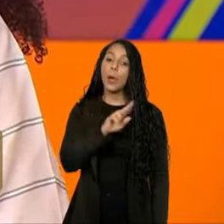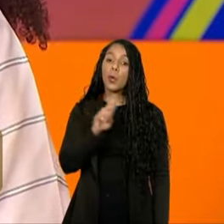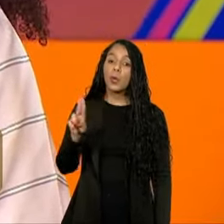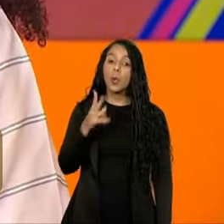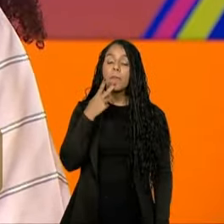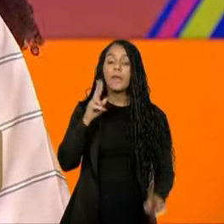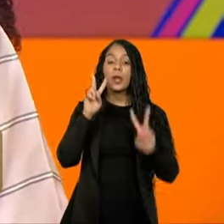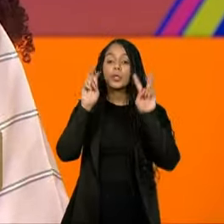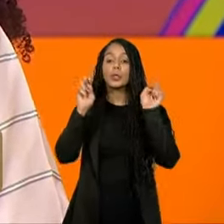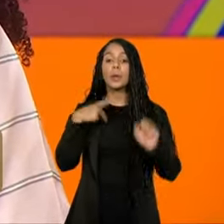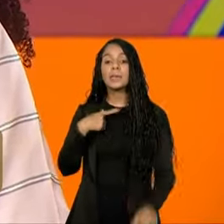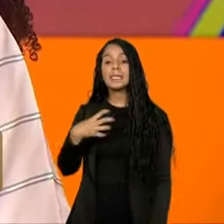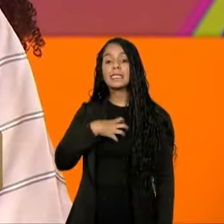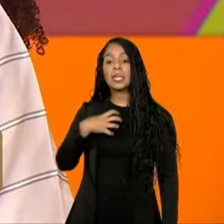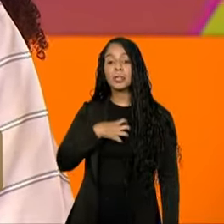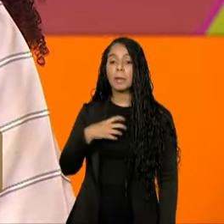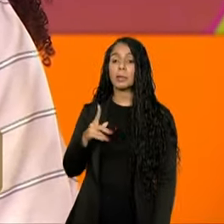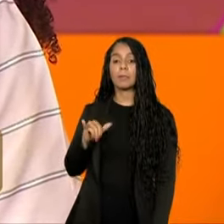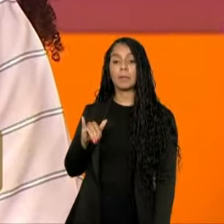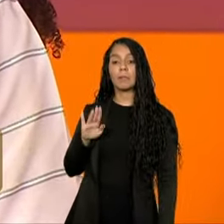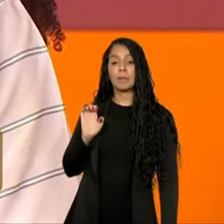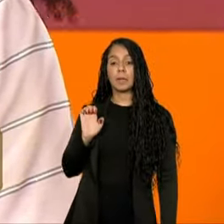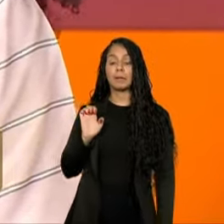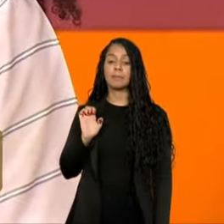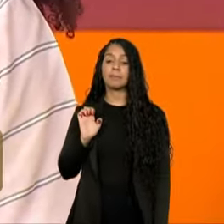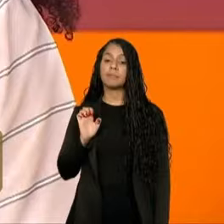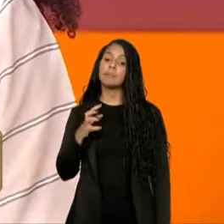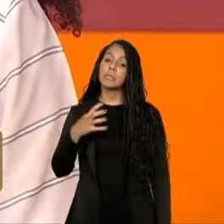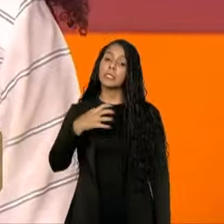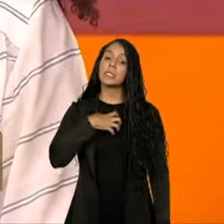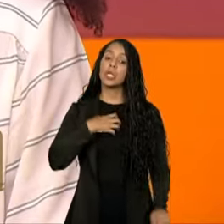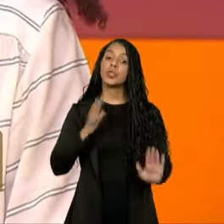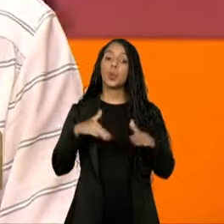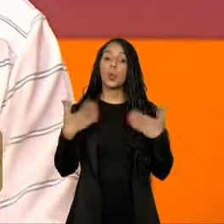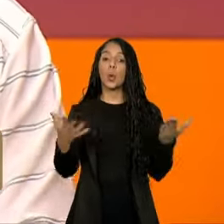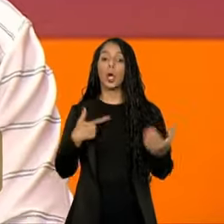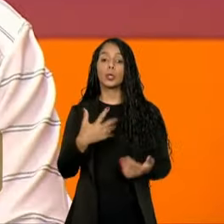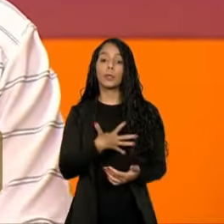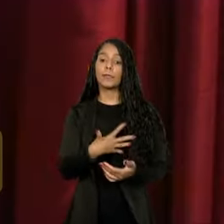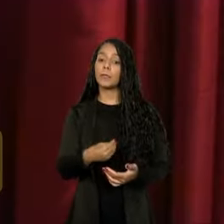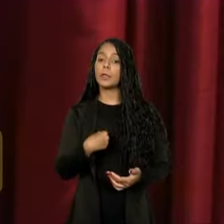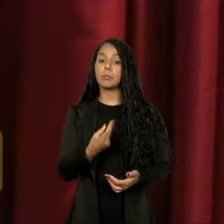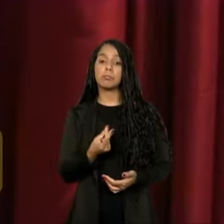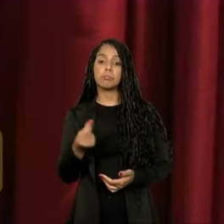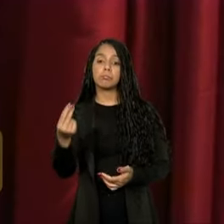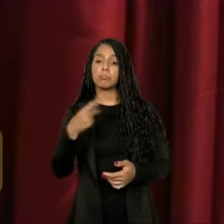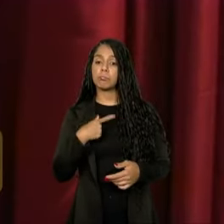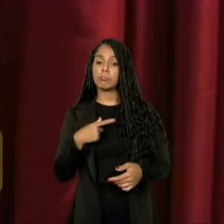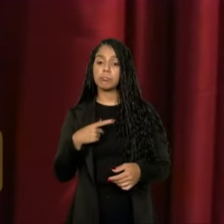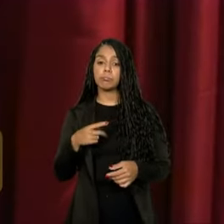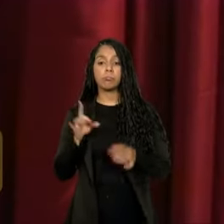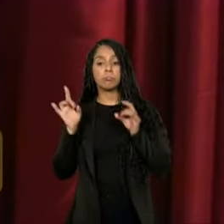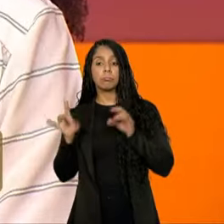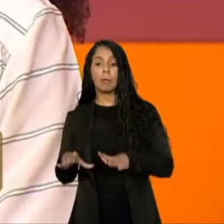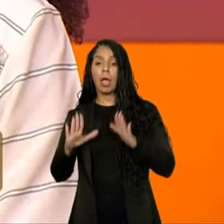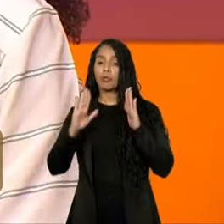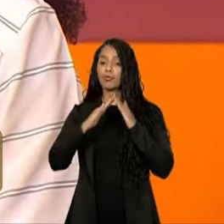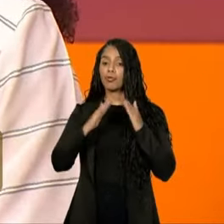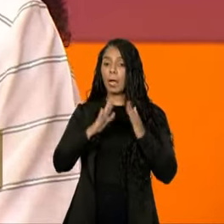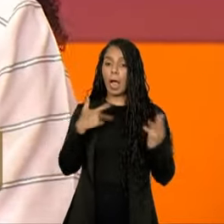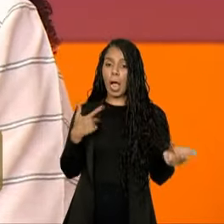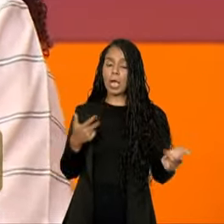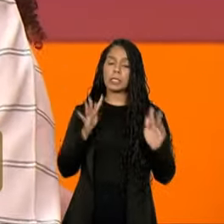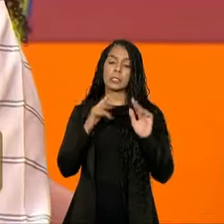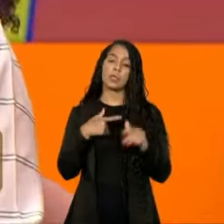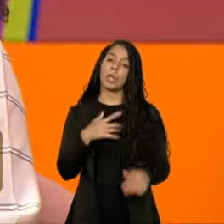sentimentos dos pais que estão, que sentem quando os filhos saem de casa por algum motivo. Não necessariamente para o filho que